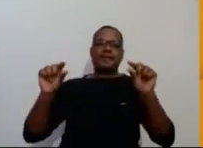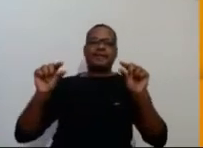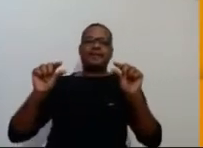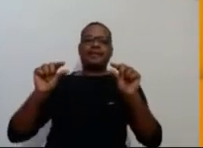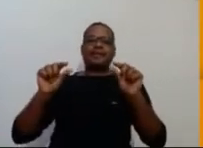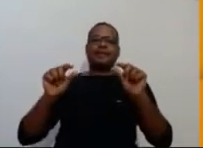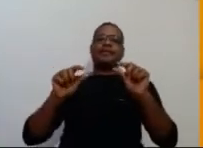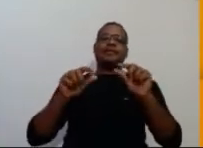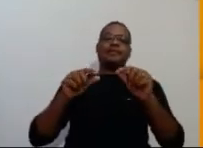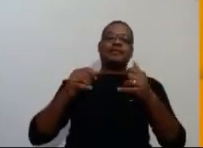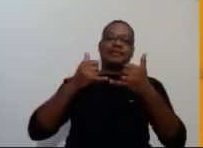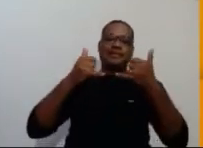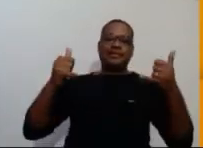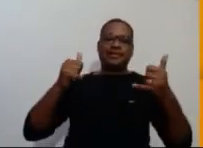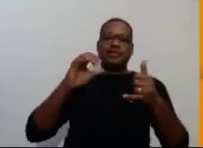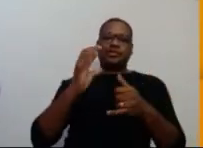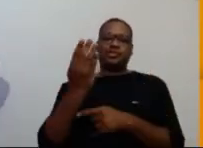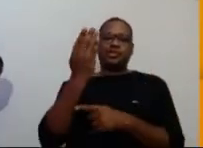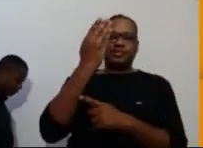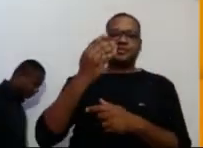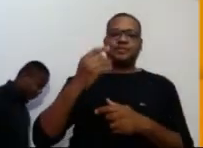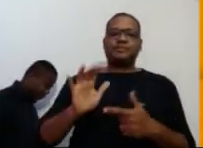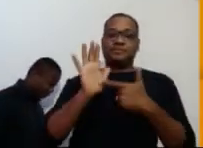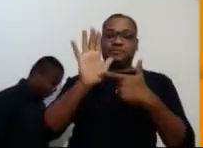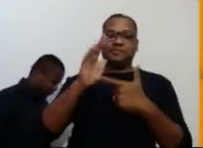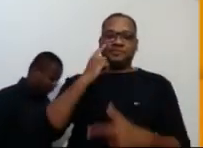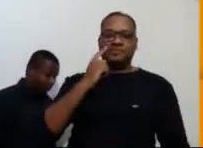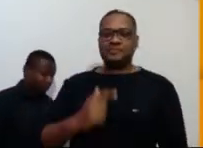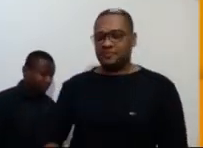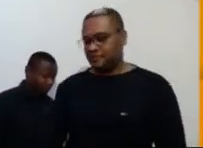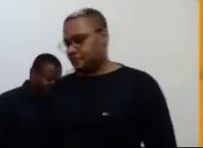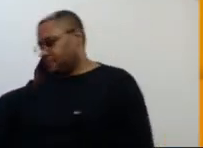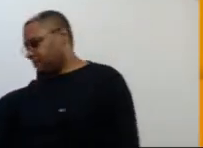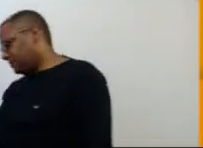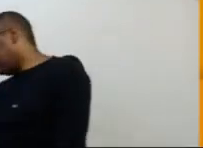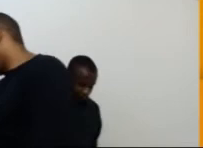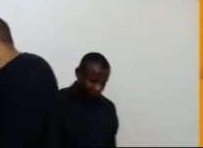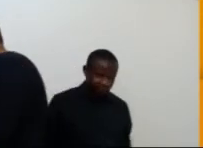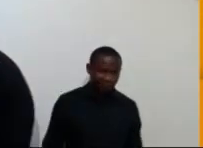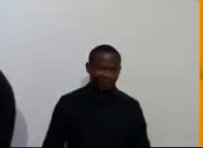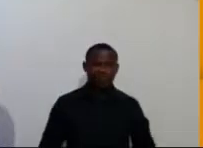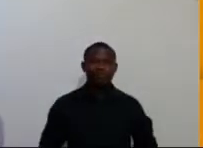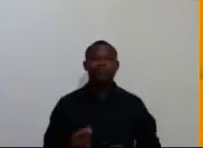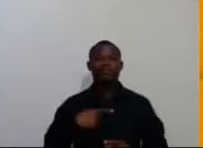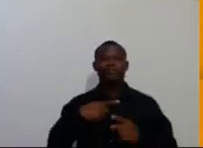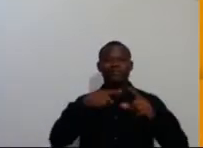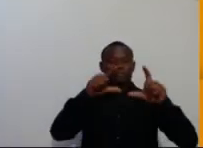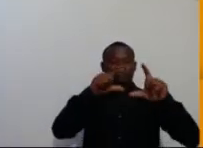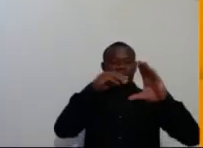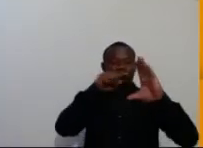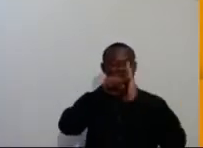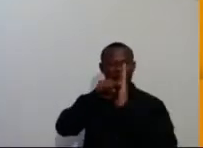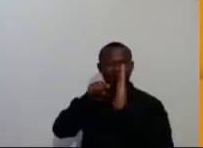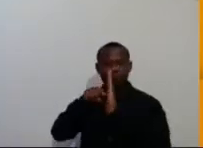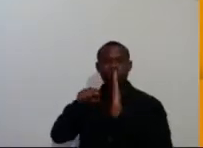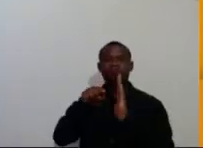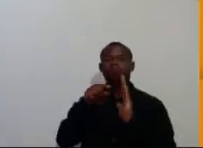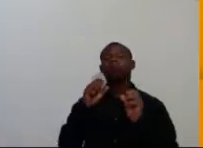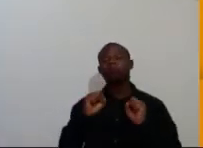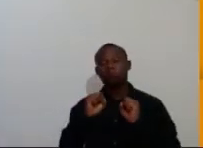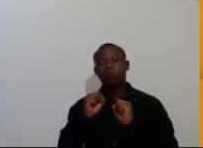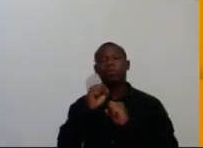São Paulo. Na caixa de diálogo seguinte, você utiliza para realizar sua pergunta, tirar dúvidas, elogios e pontos a